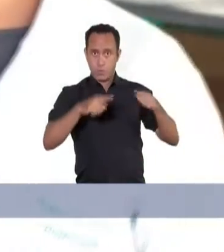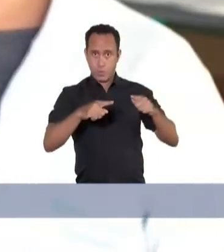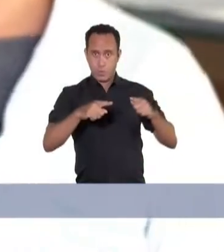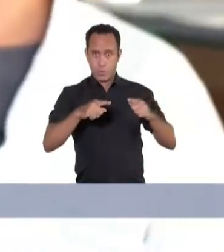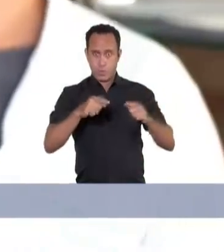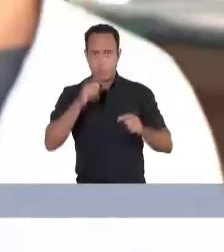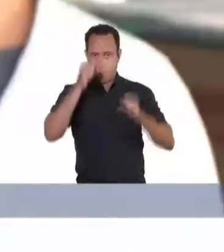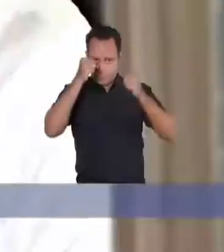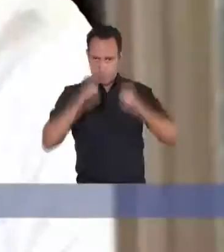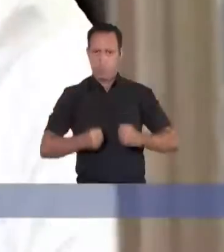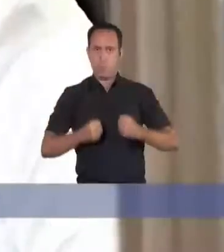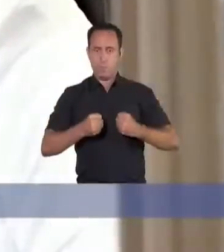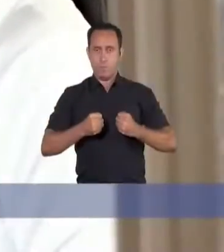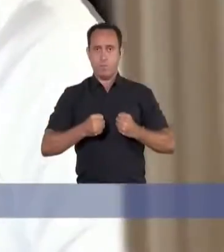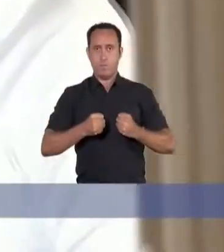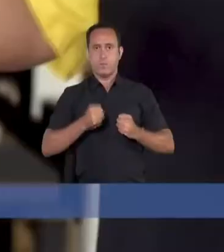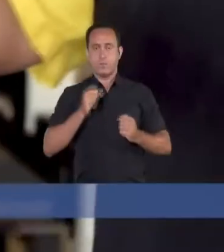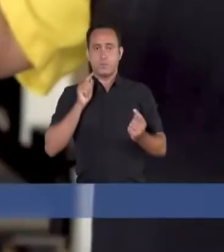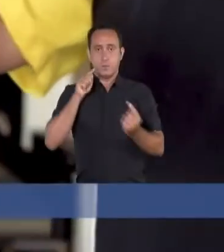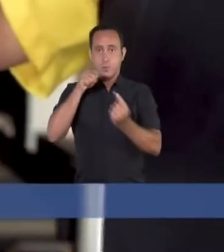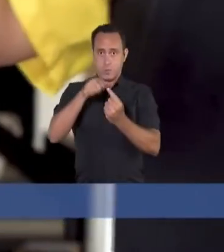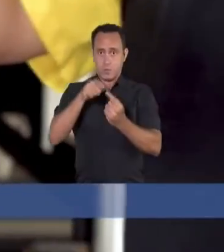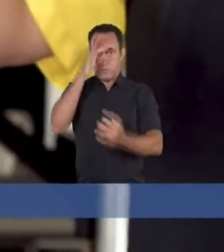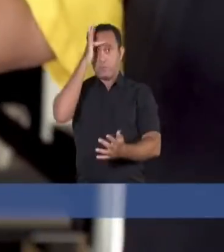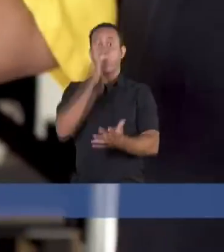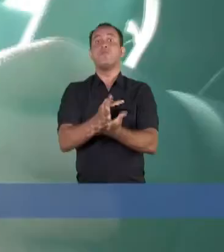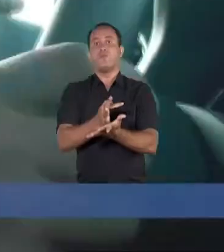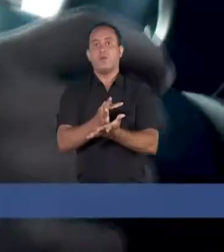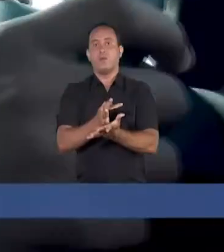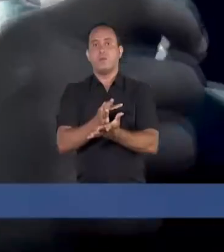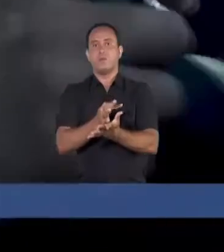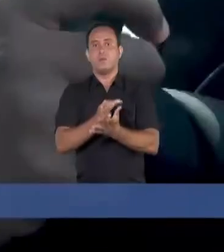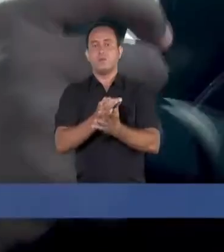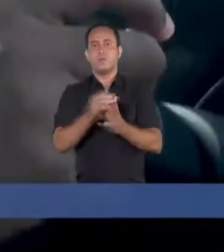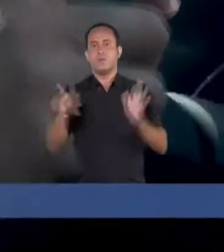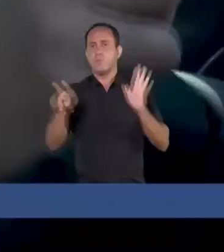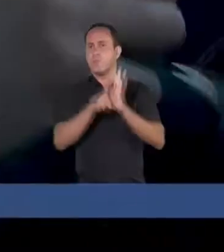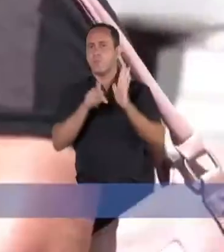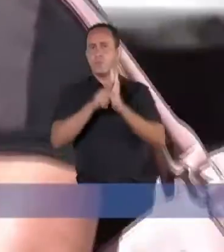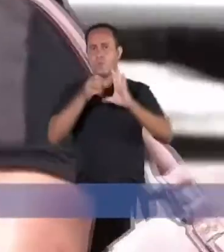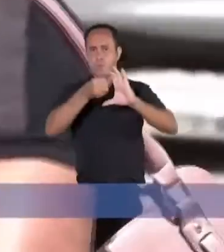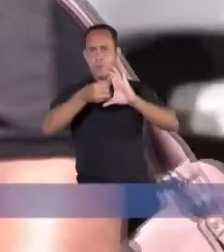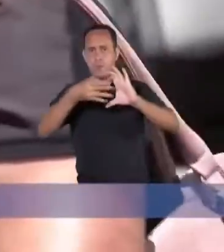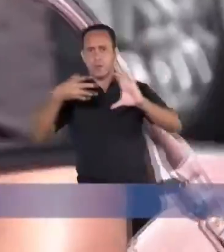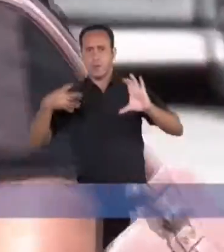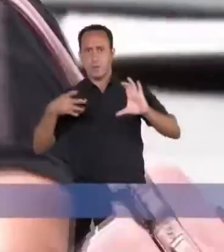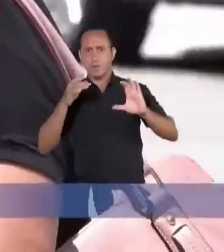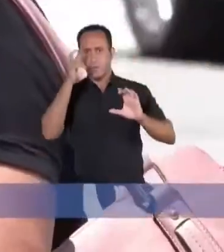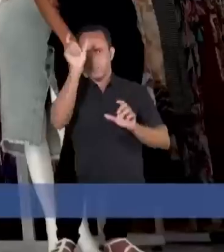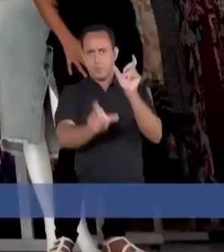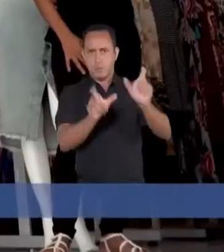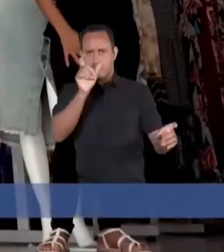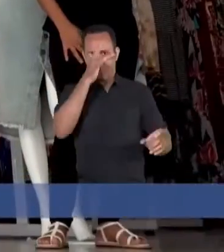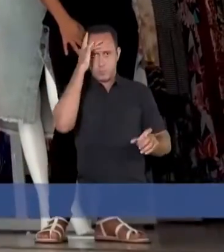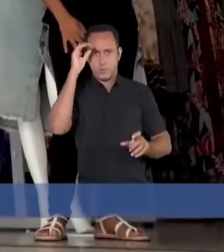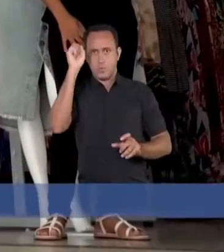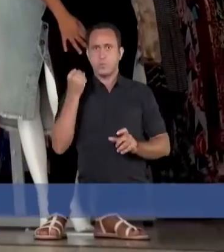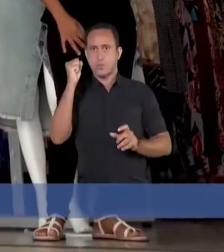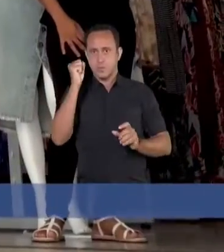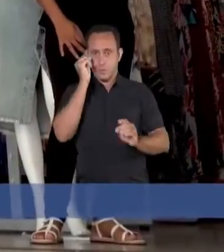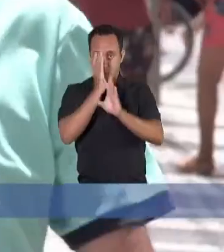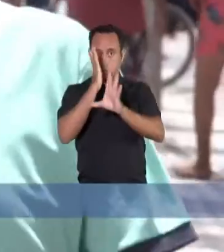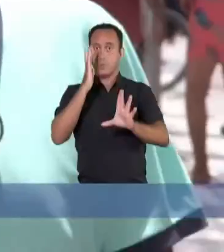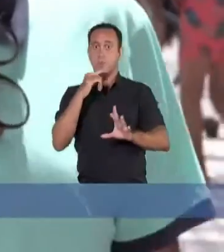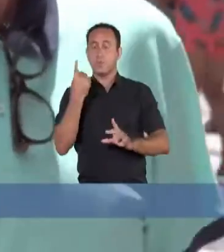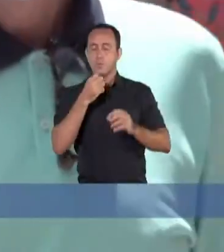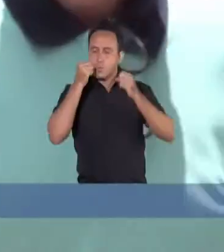com determinação, obstinação e fé. Marcas incontestáveis da nossa gente. Descobrimos em